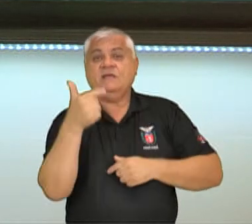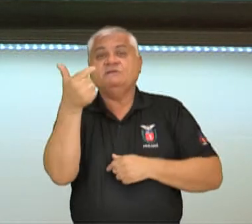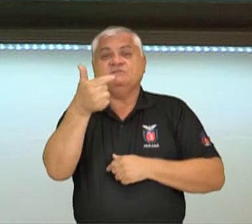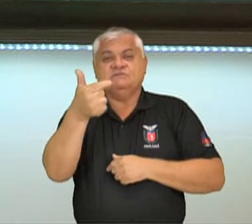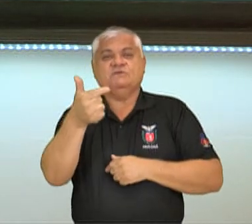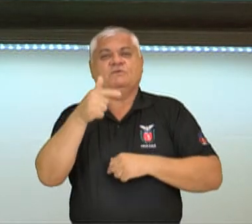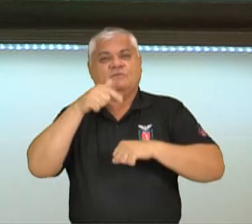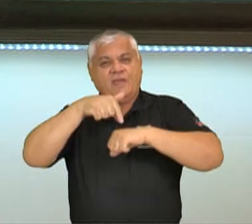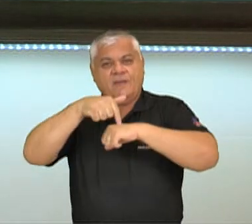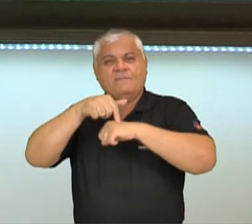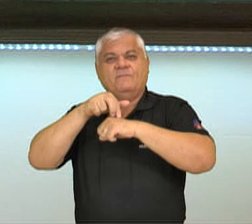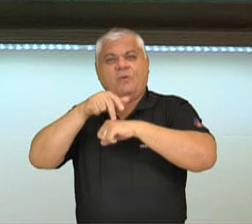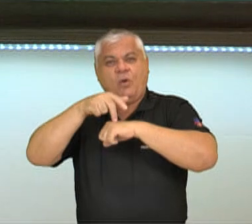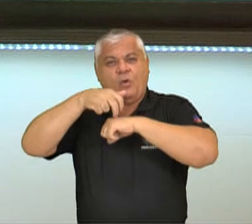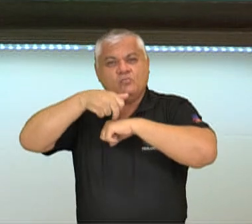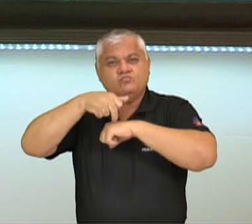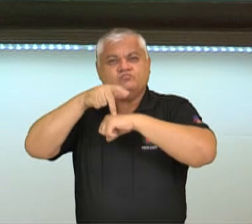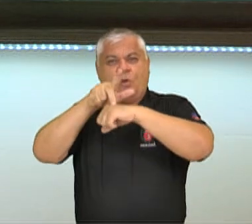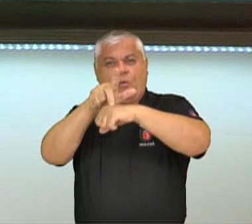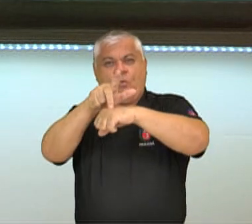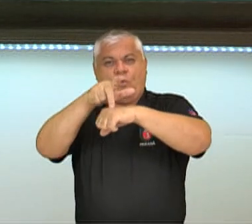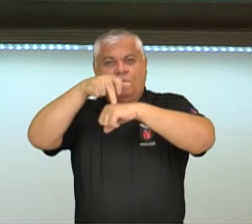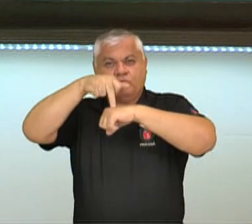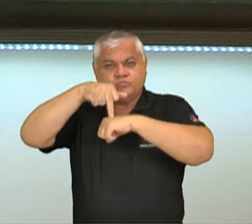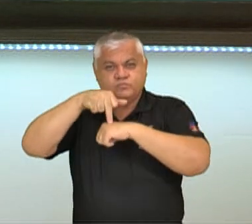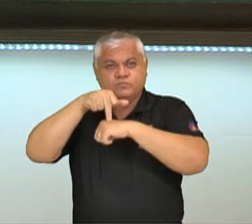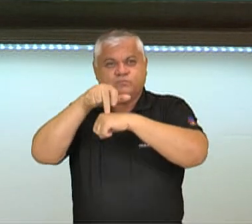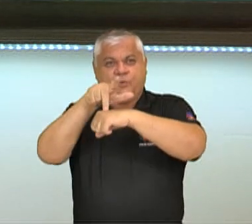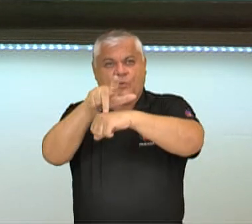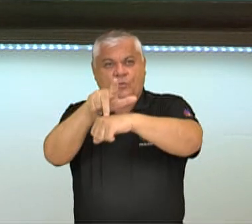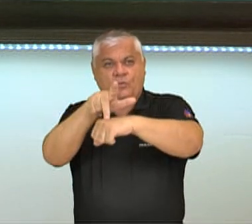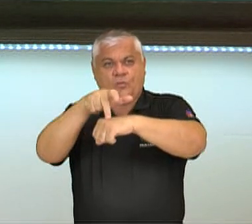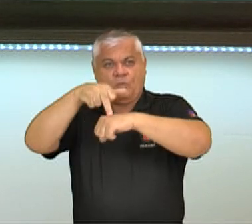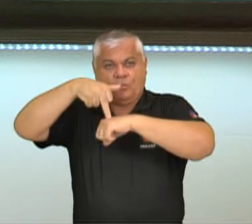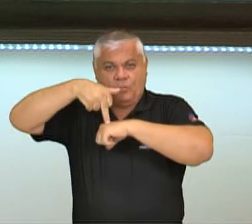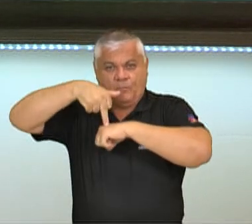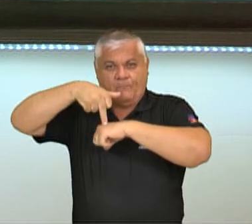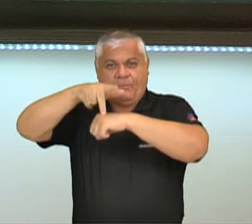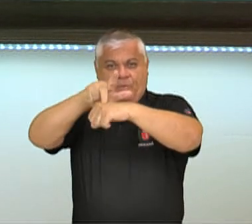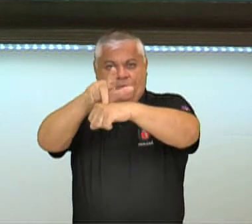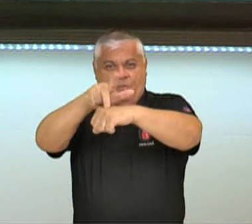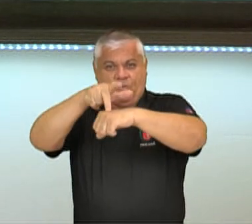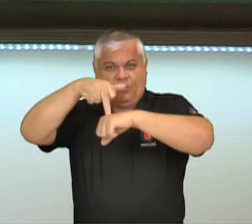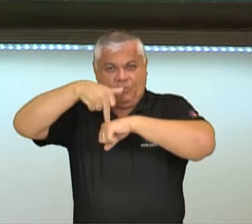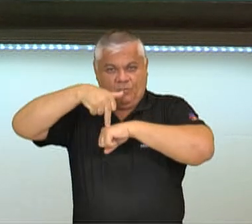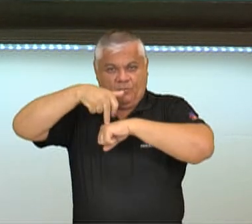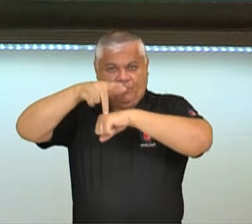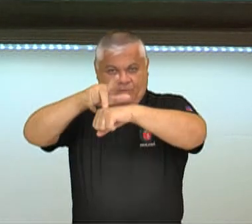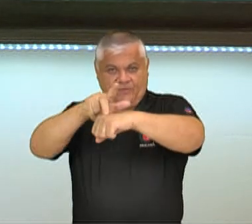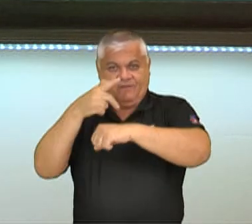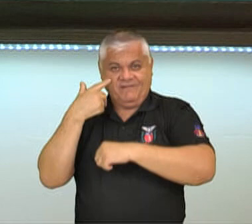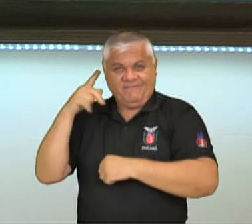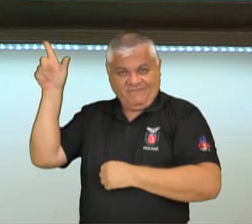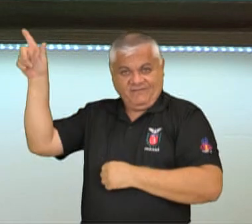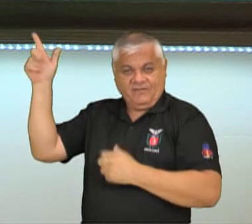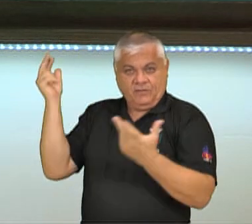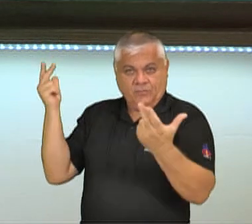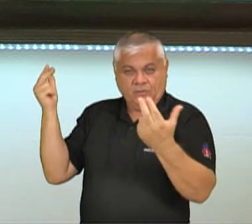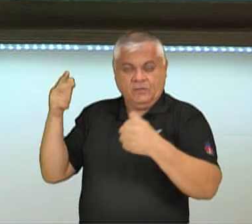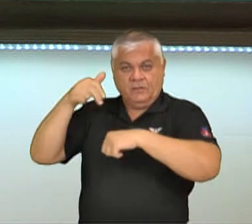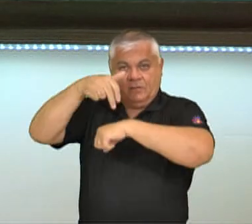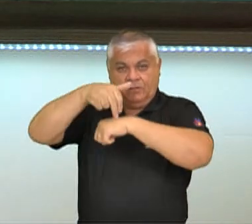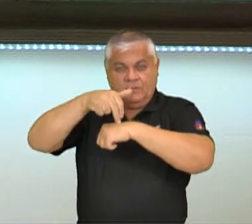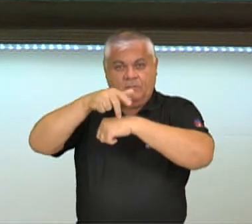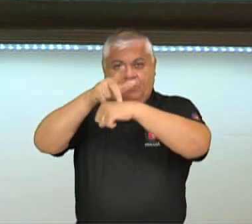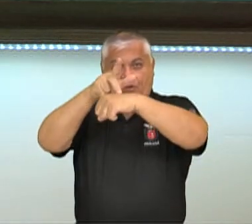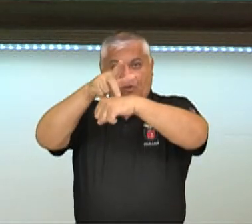ela simplesmente faz um chute reto para frente, mas olha só lá no GIF, e ela tem que voltar lá para trás.